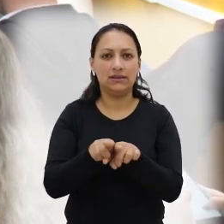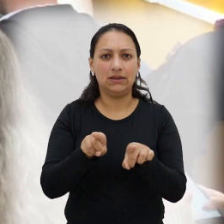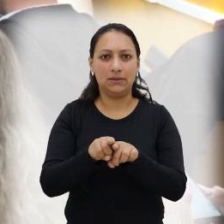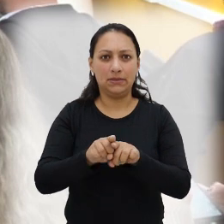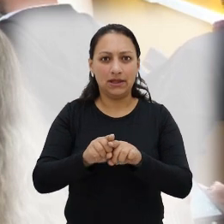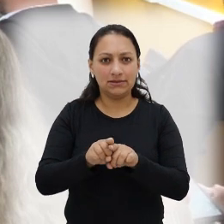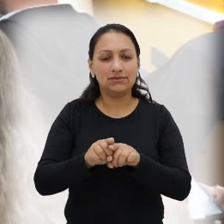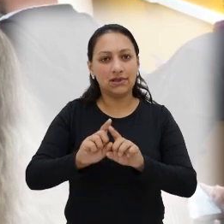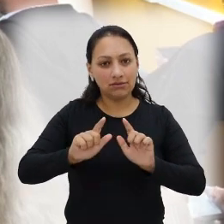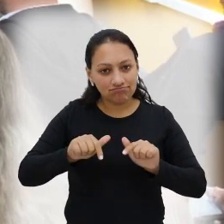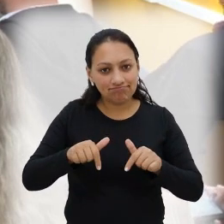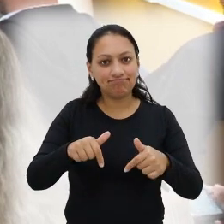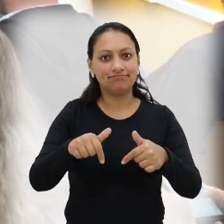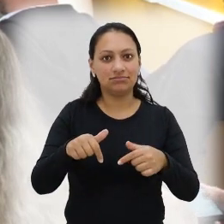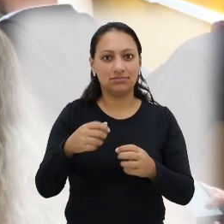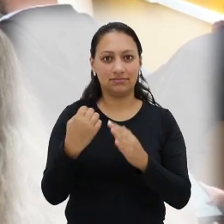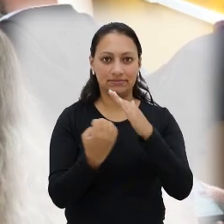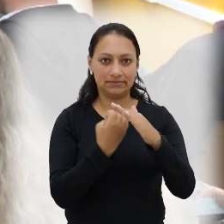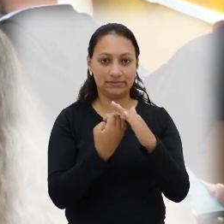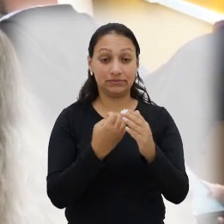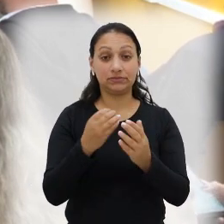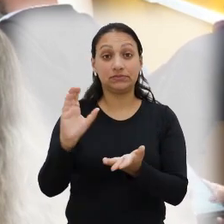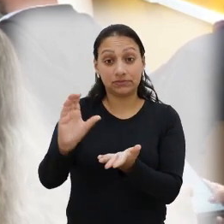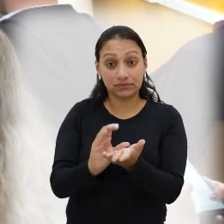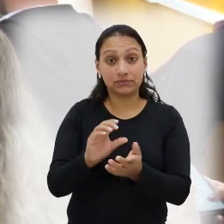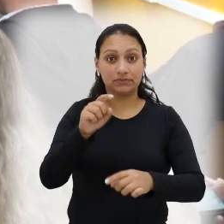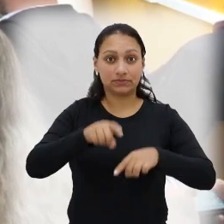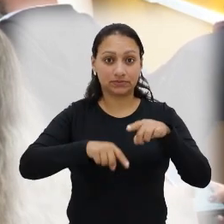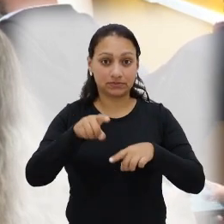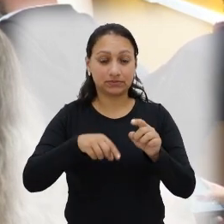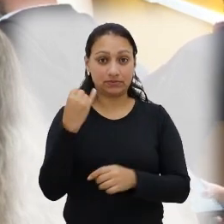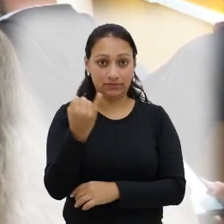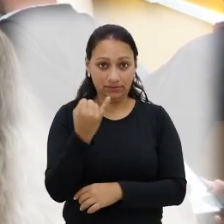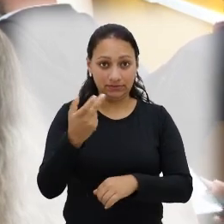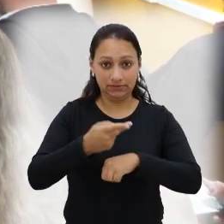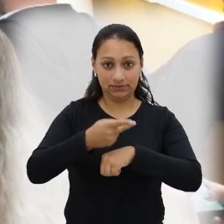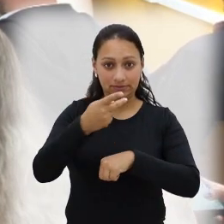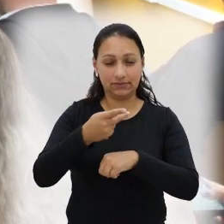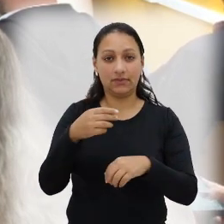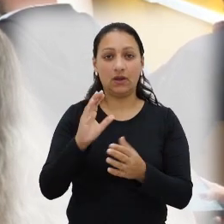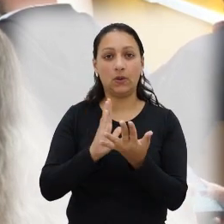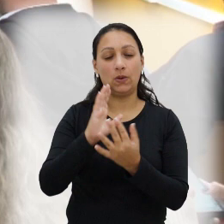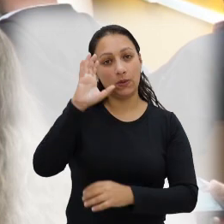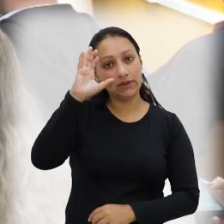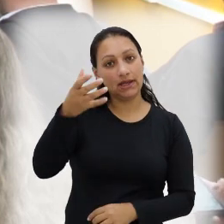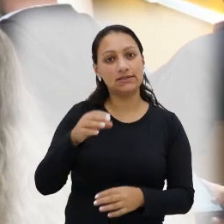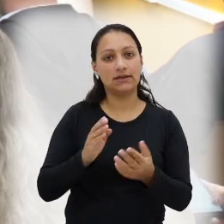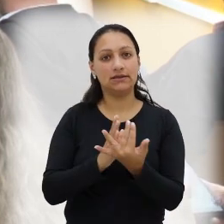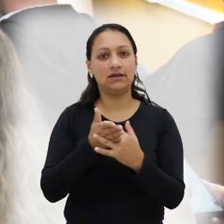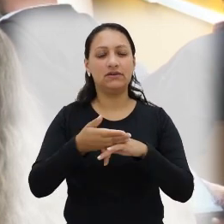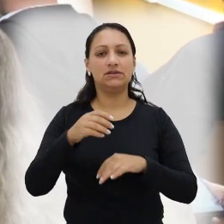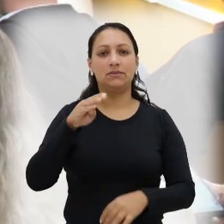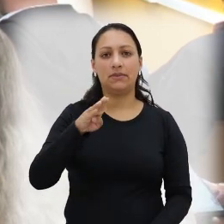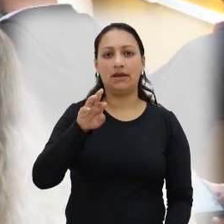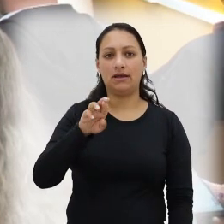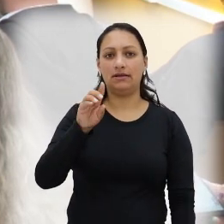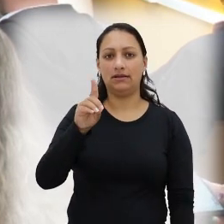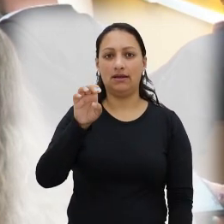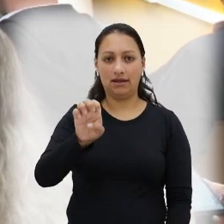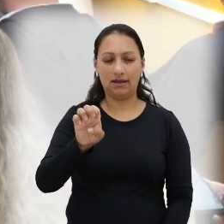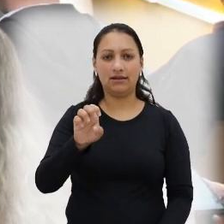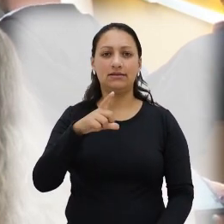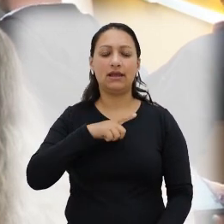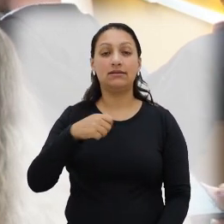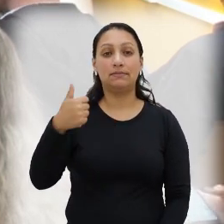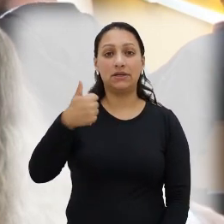né? E esse recurso ele é importante, essa premiação ela acontece através do BRDE. Então nós teremos premiação para o primeiro, segundo,